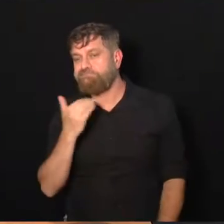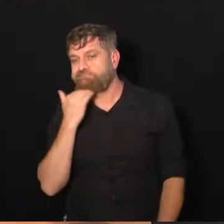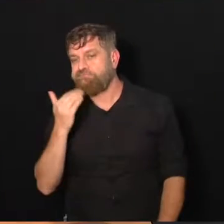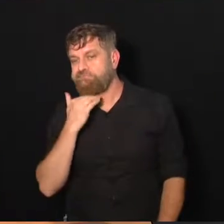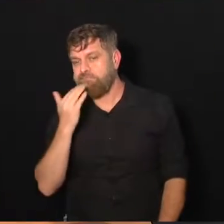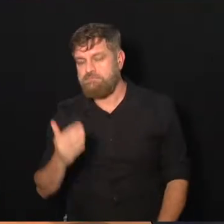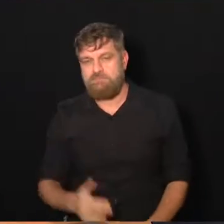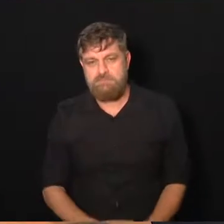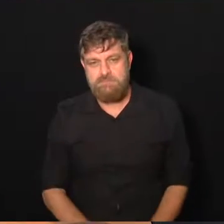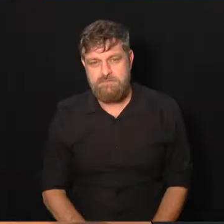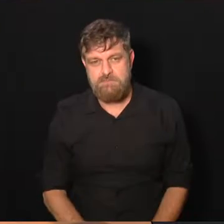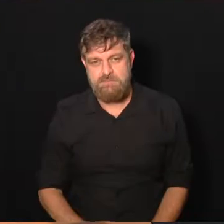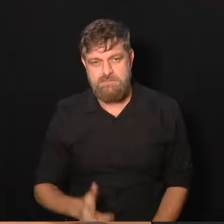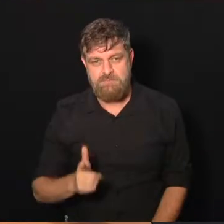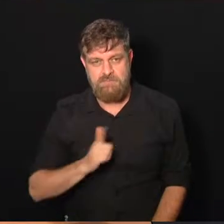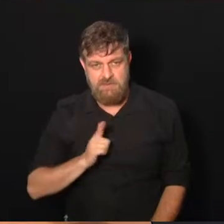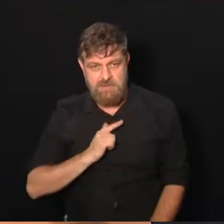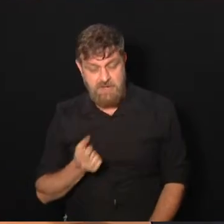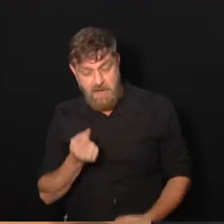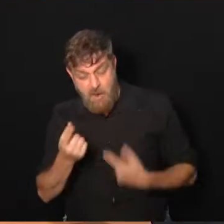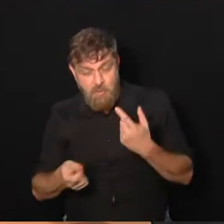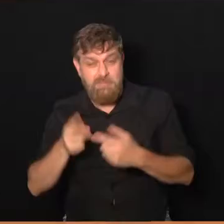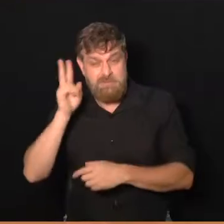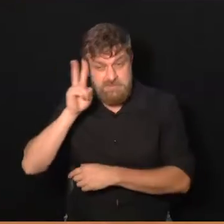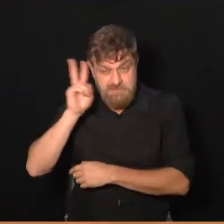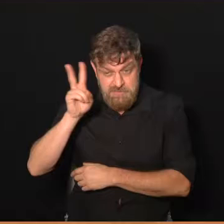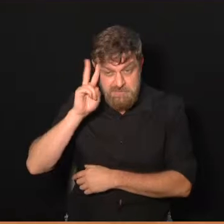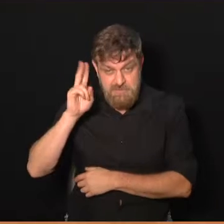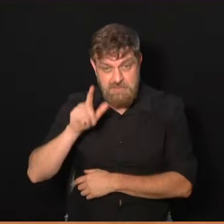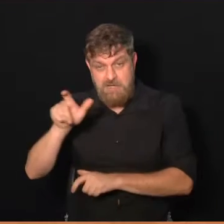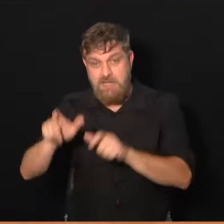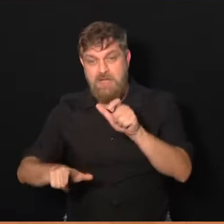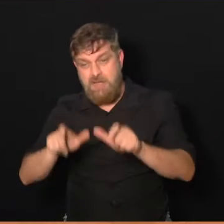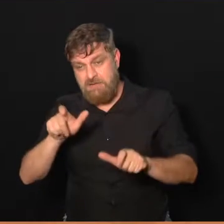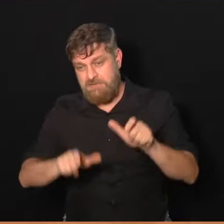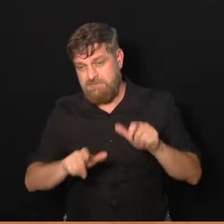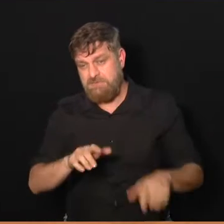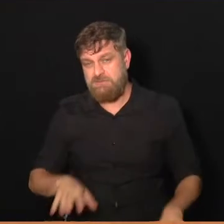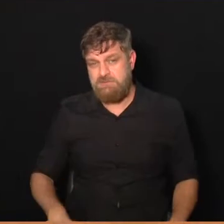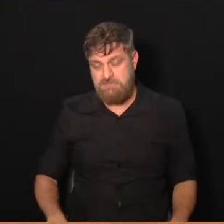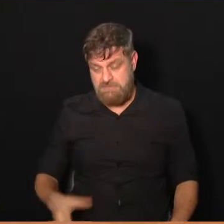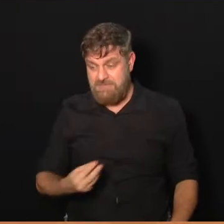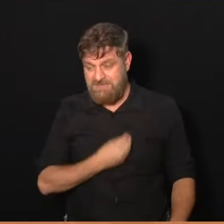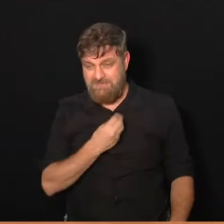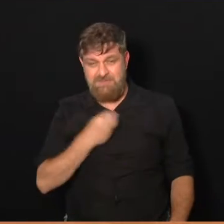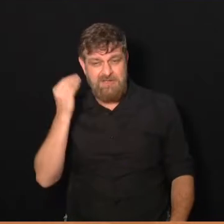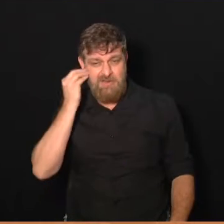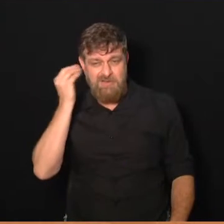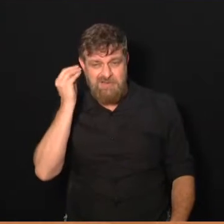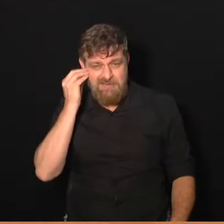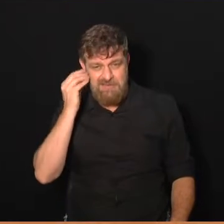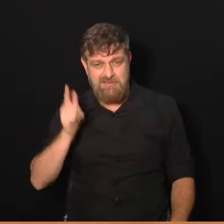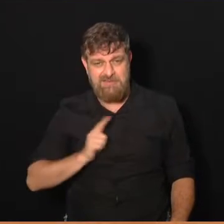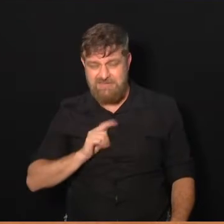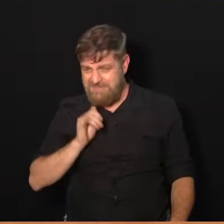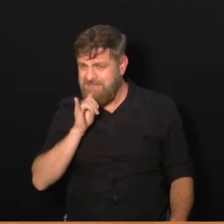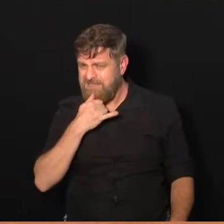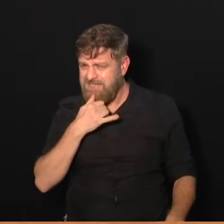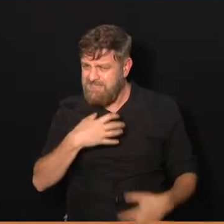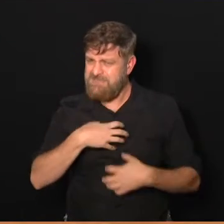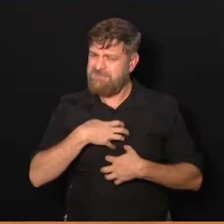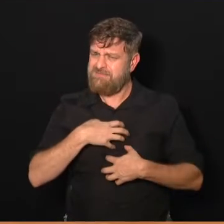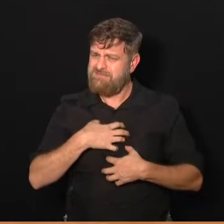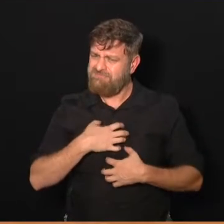do animal. Existem algumas histórias aí, para quem vive esse meio da causa animal, bastante tristes,